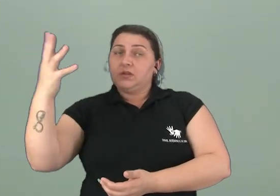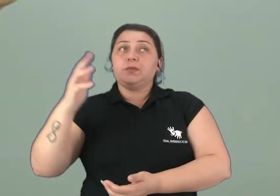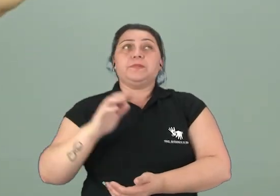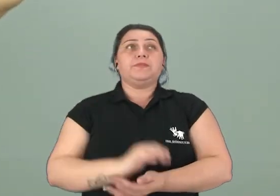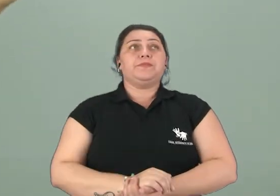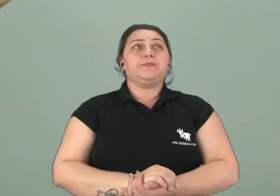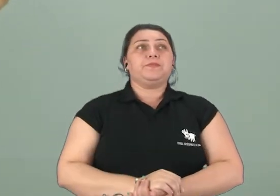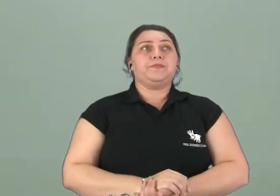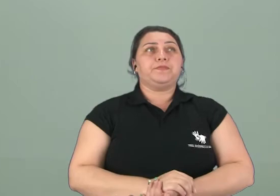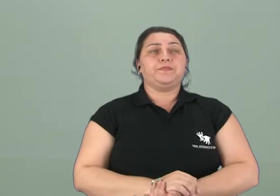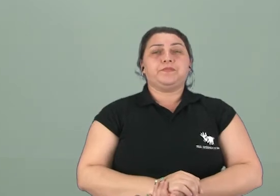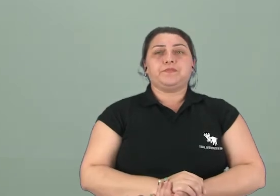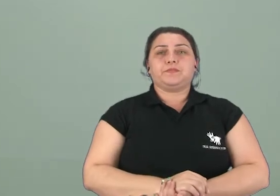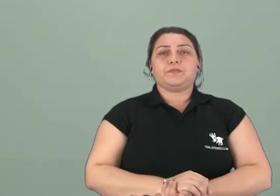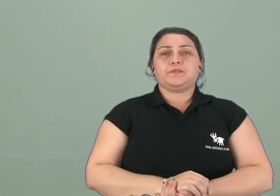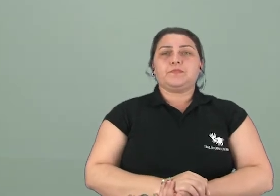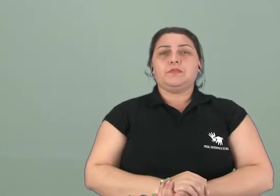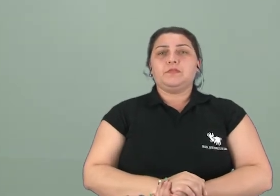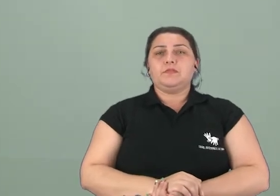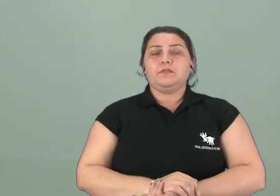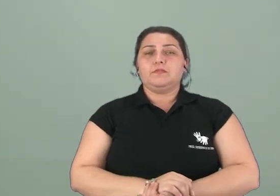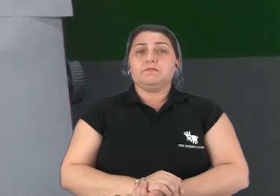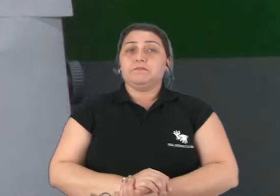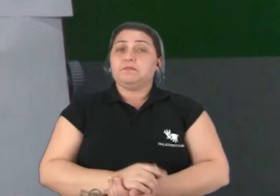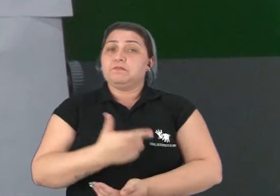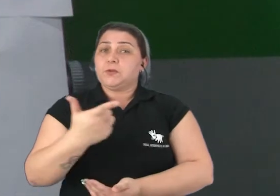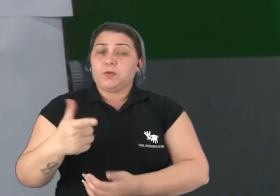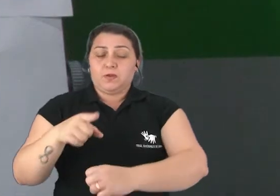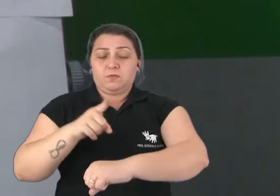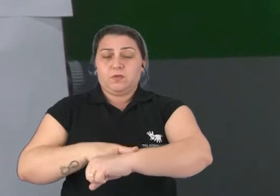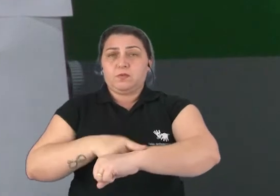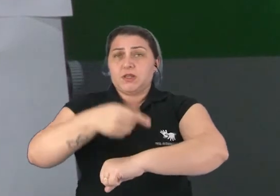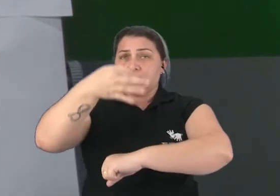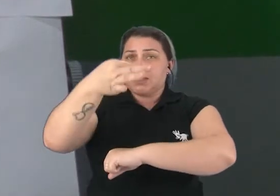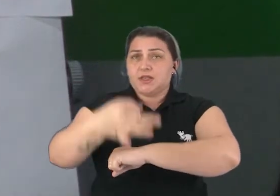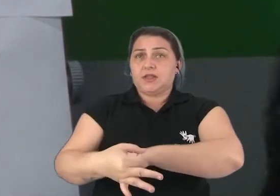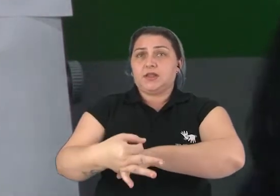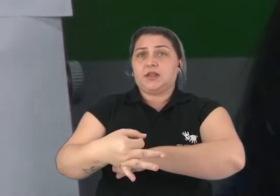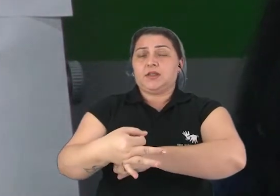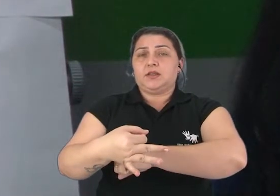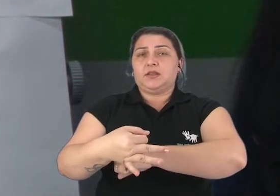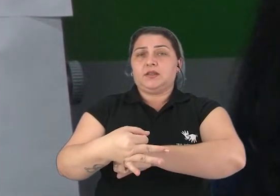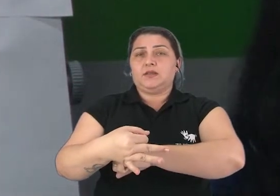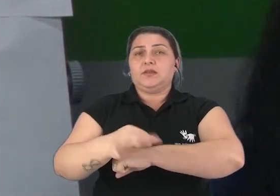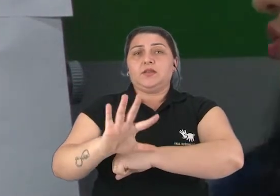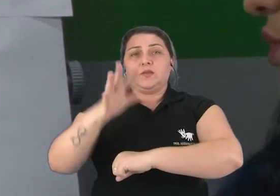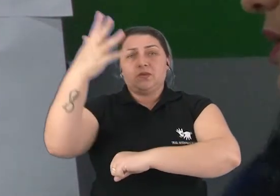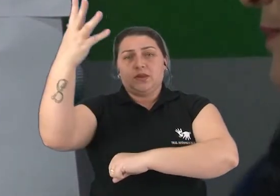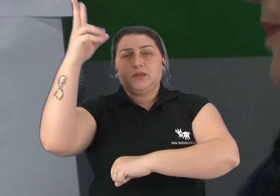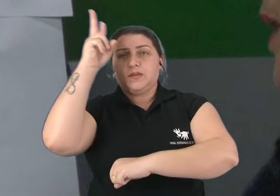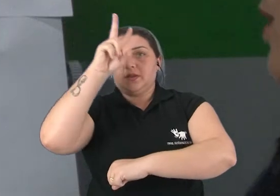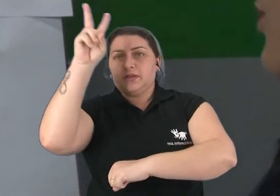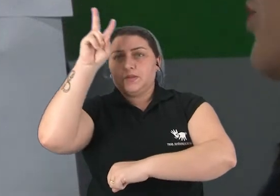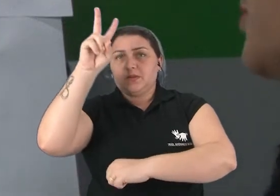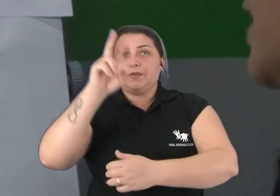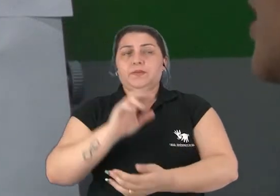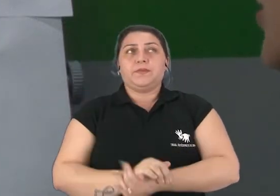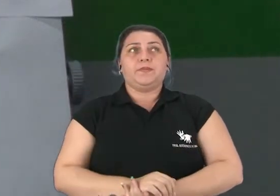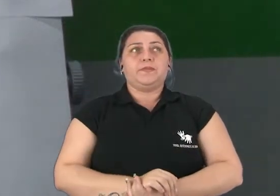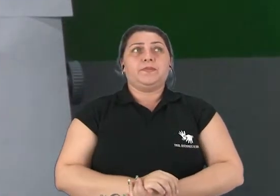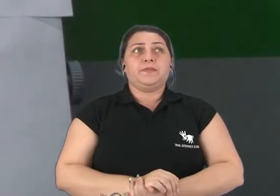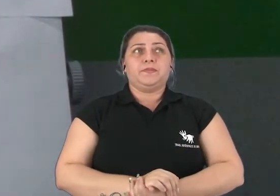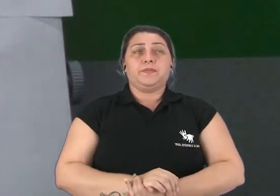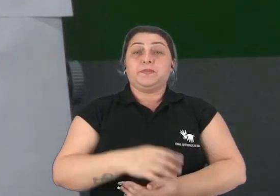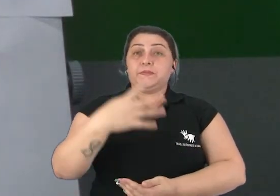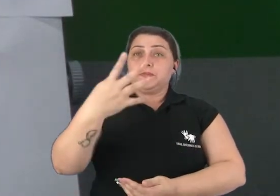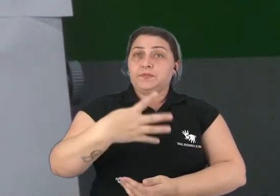distante, era uma vez, e aí ele não dá um momento exato onde se passa essa história. Vamos para a